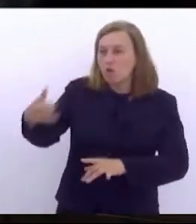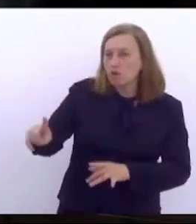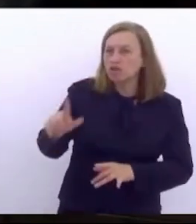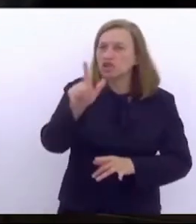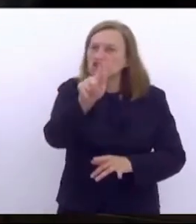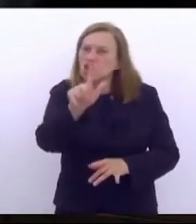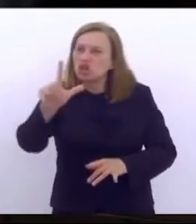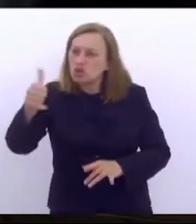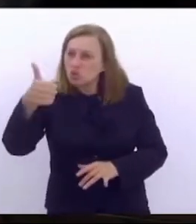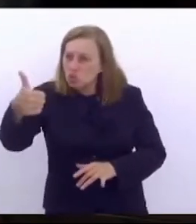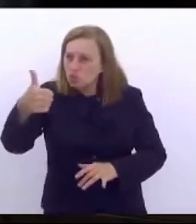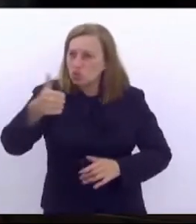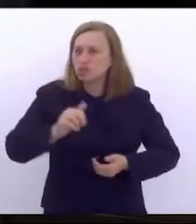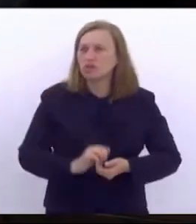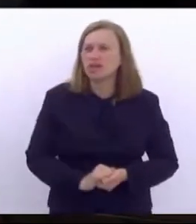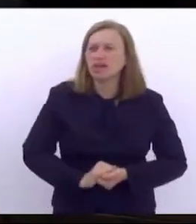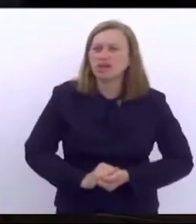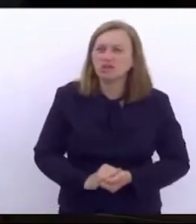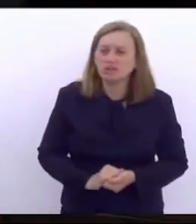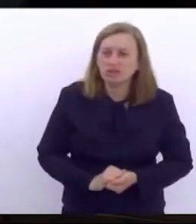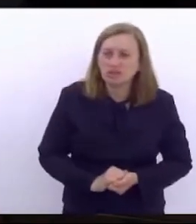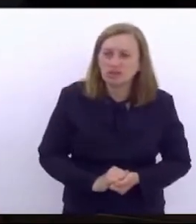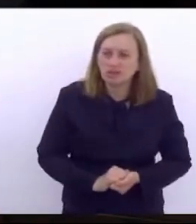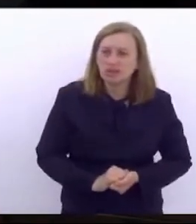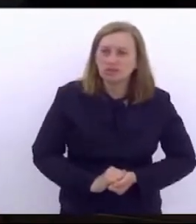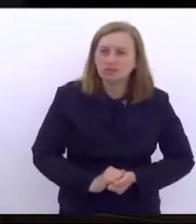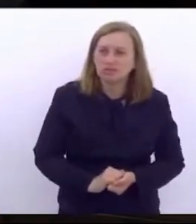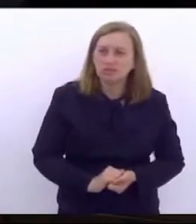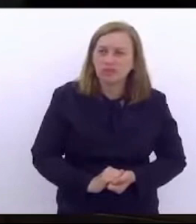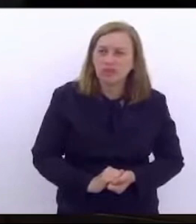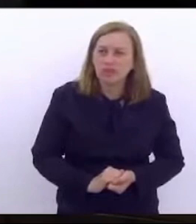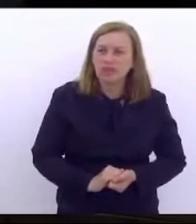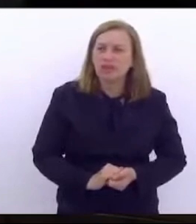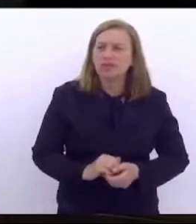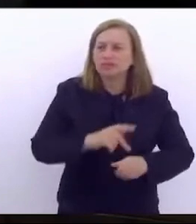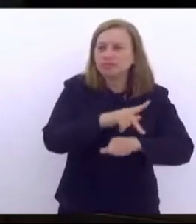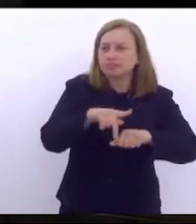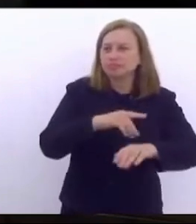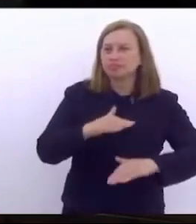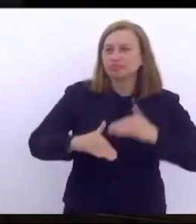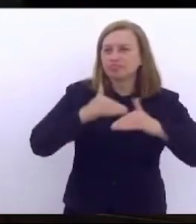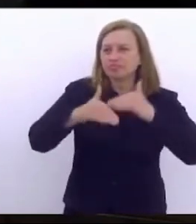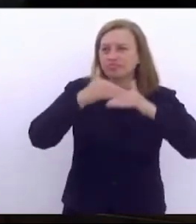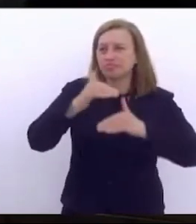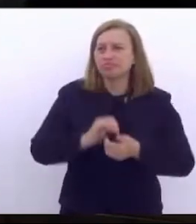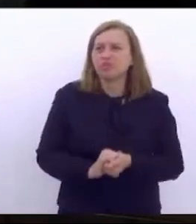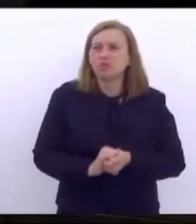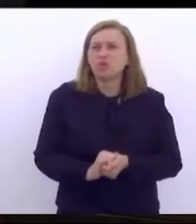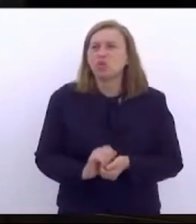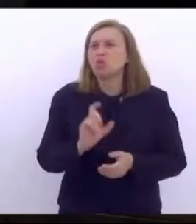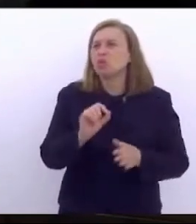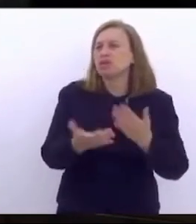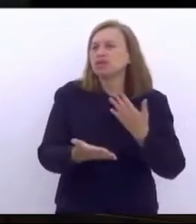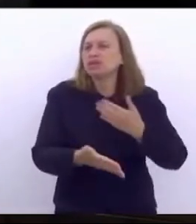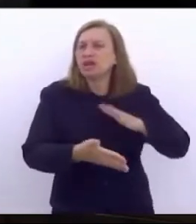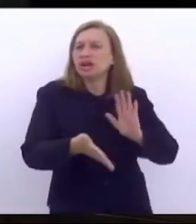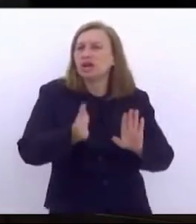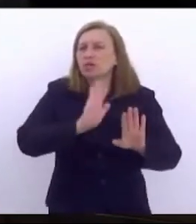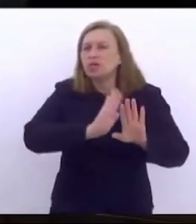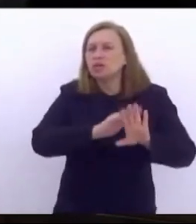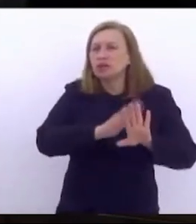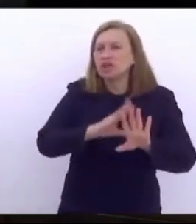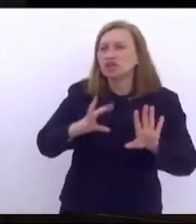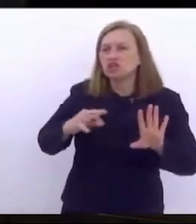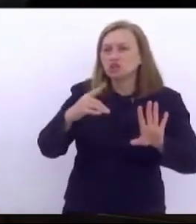abortos cai no mundo puxado por países com legalização, países desenvolvidos com legalização. Mas o que está por trás desses números? É o que eu